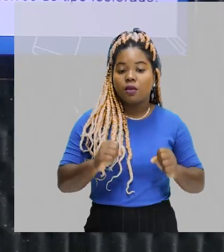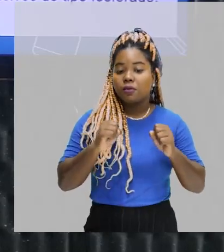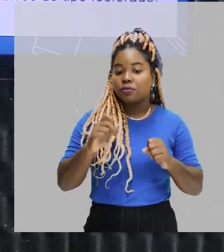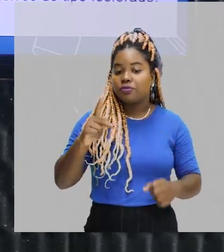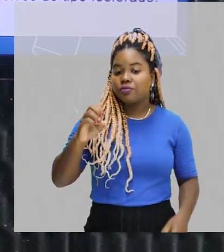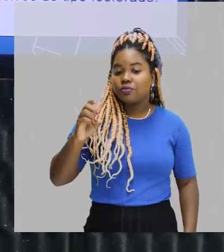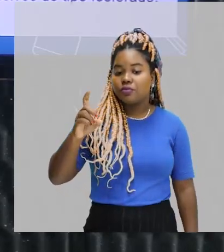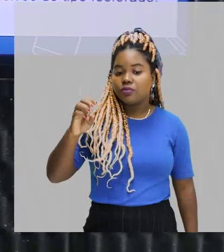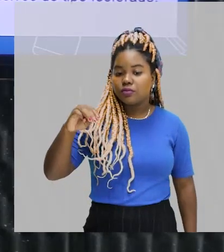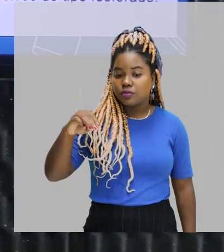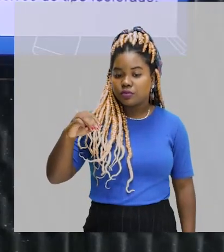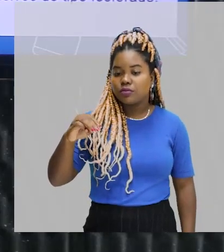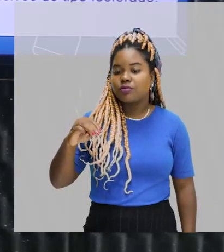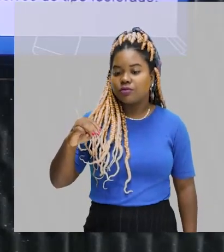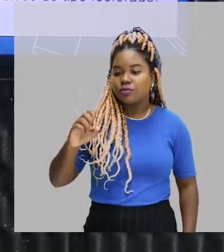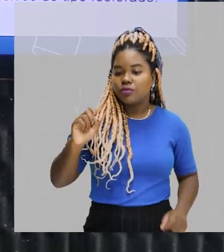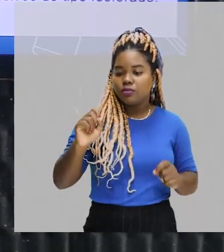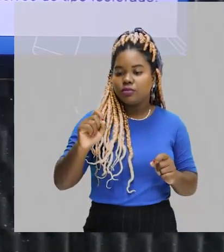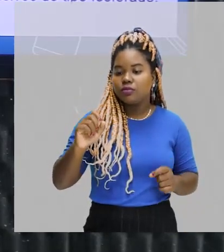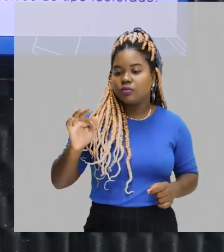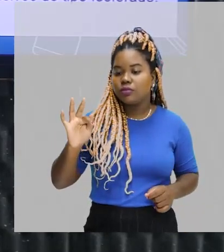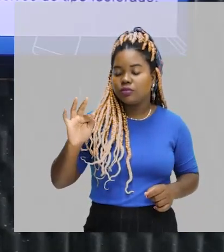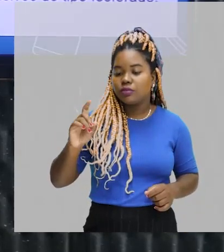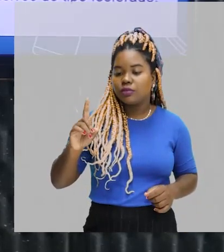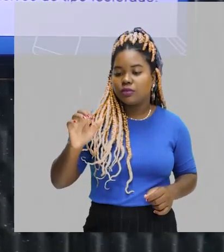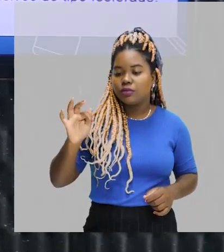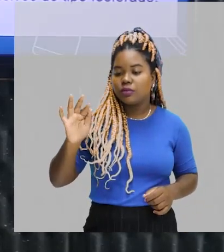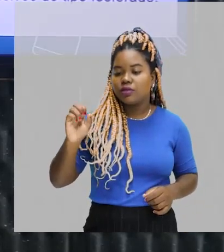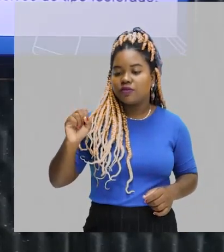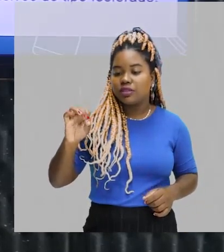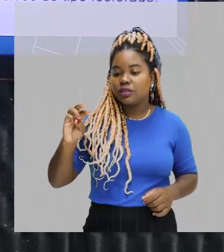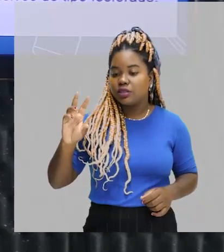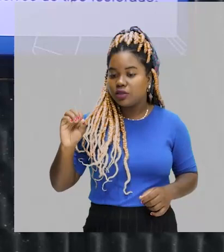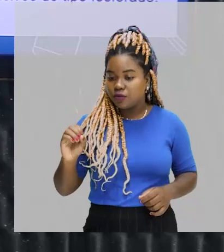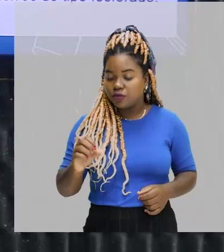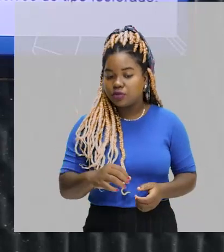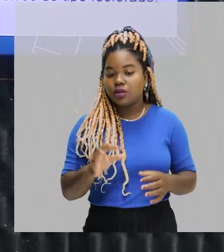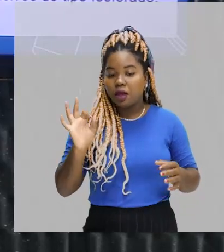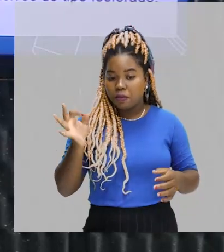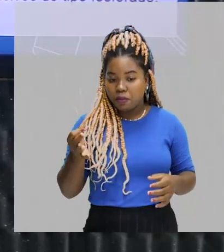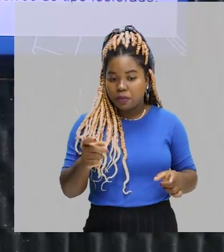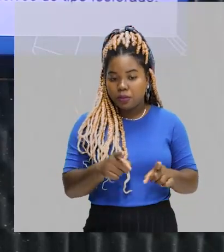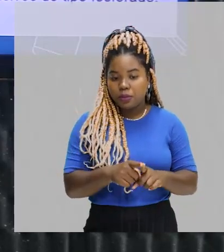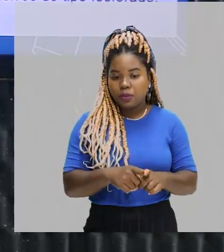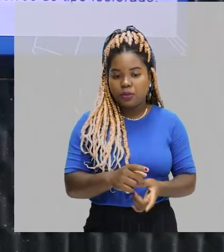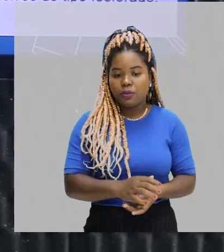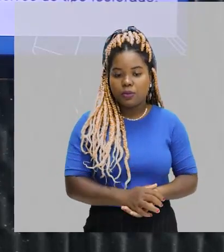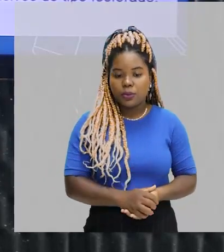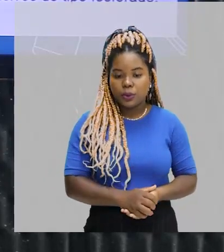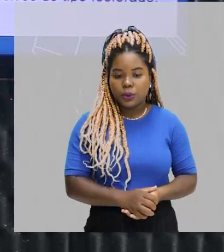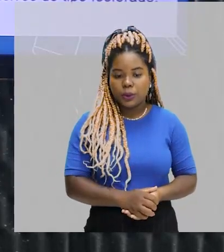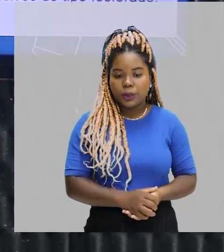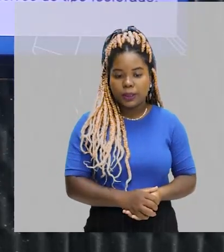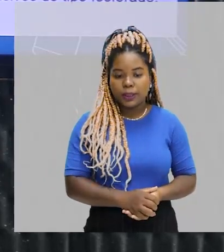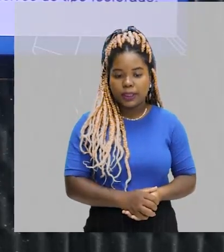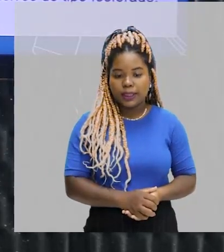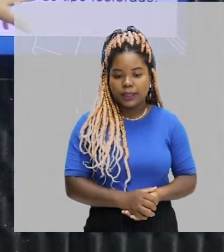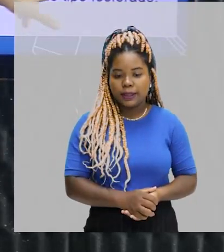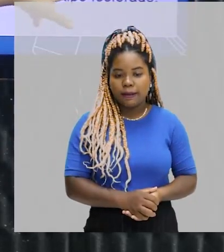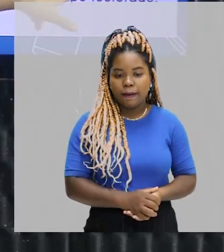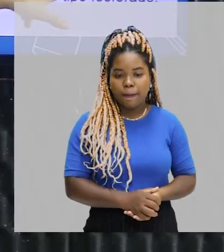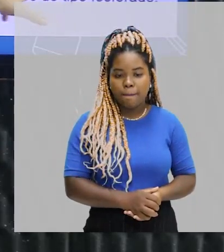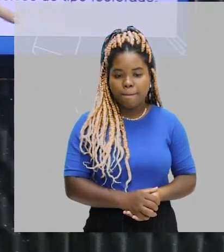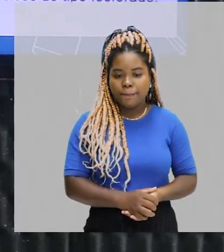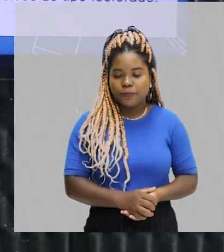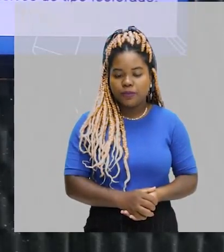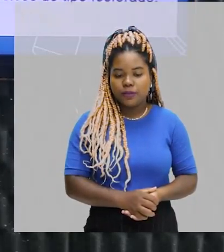quê? Os defensivos agrícolas podem provocar, está correto. Aqui, ó, os